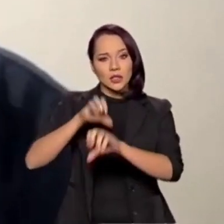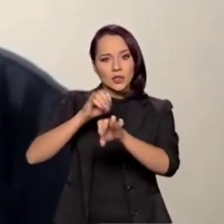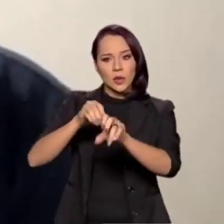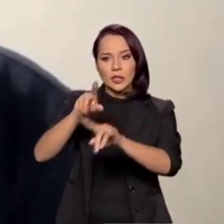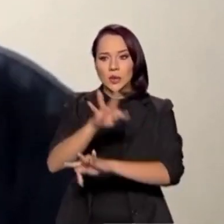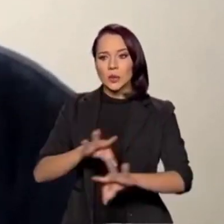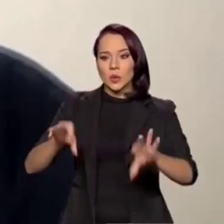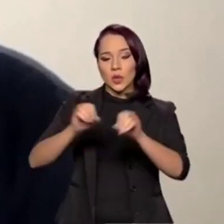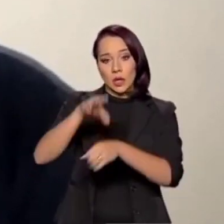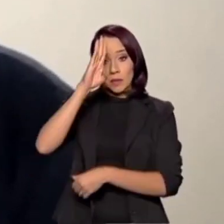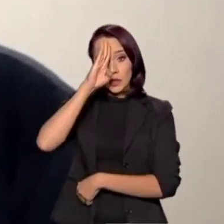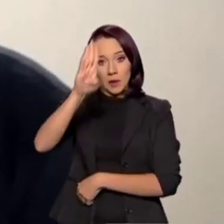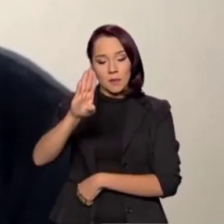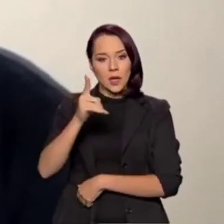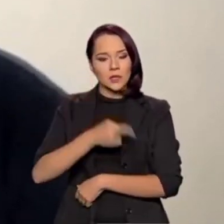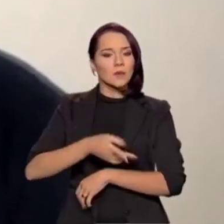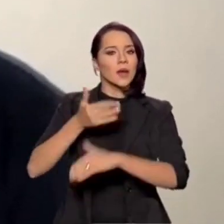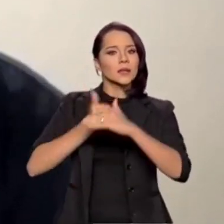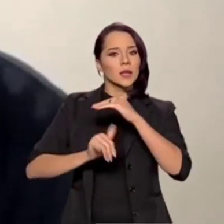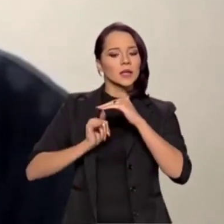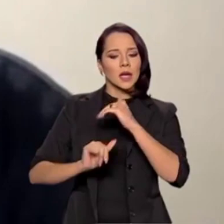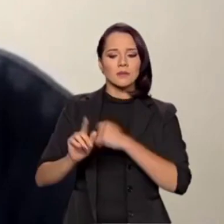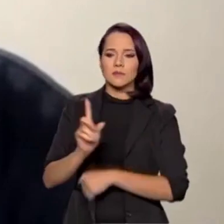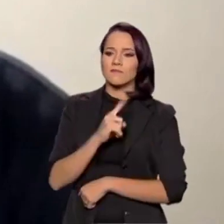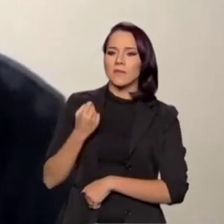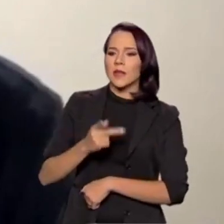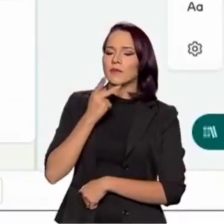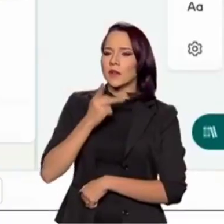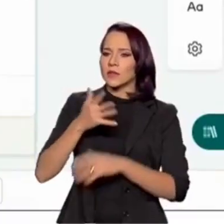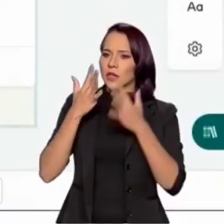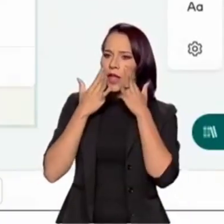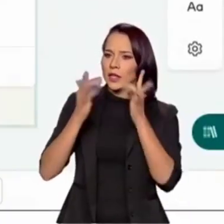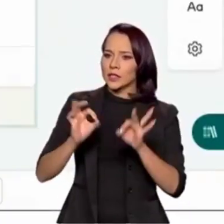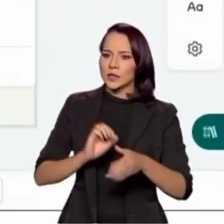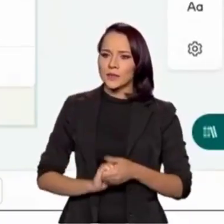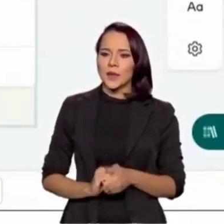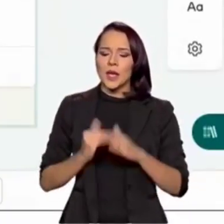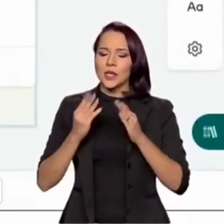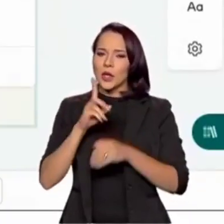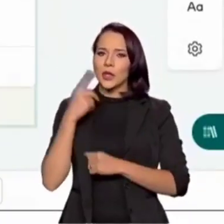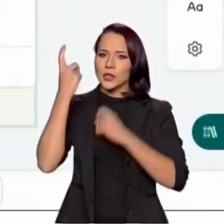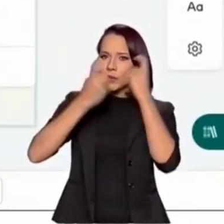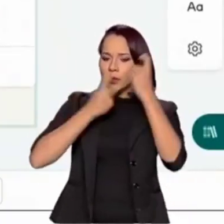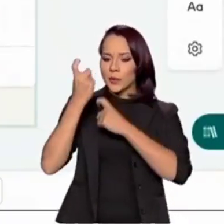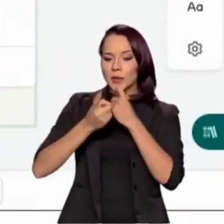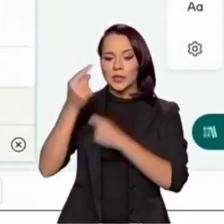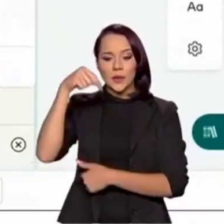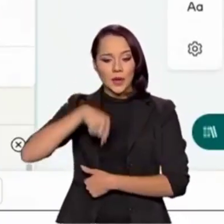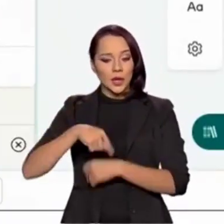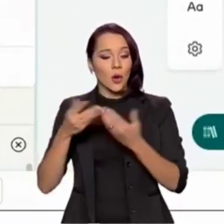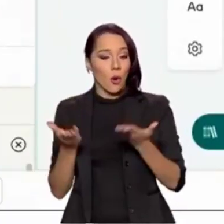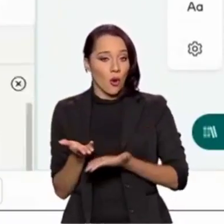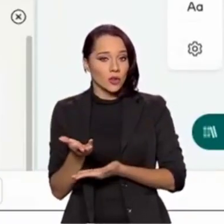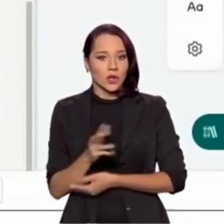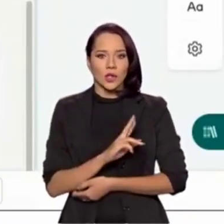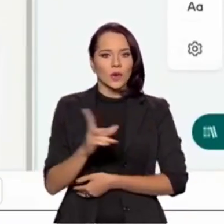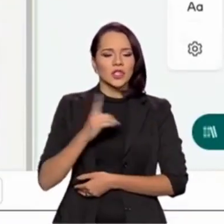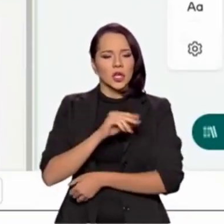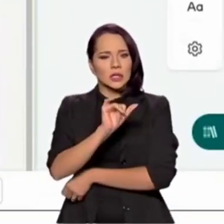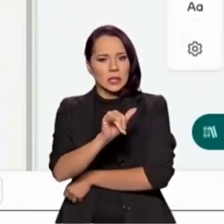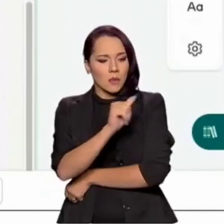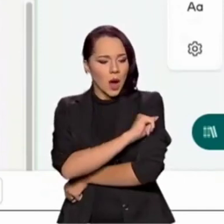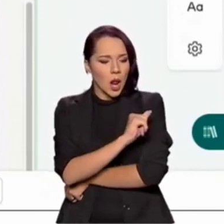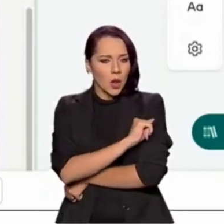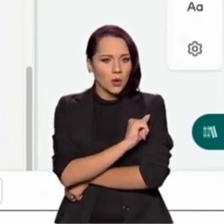inteiro, principalmente para startups, para mim a gente está falando de atenção. Então a nossa preocupação aqui dentro, por exemplo, não é só se o aluno está